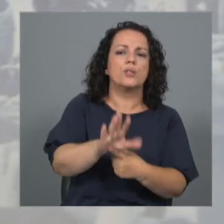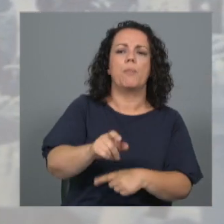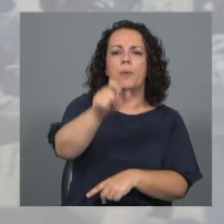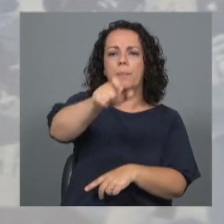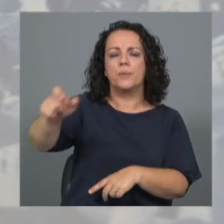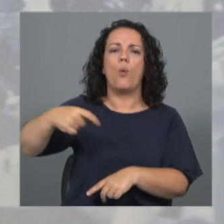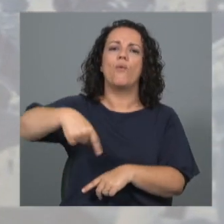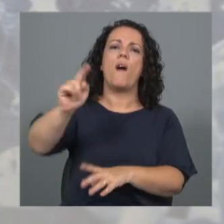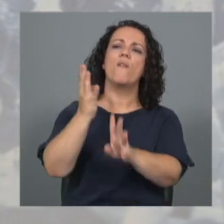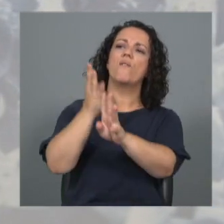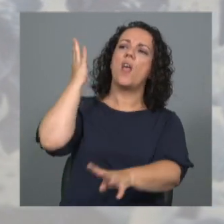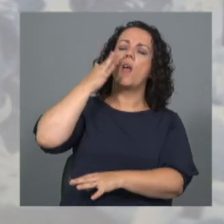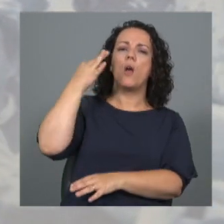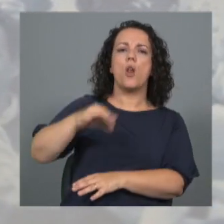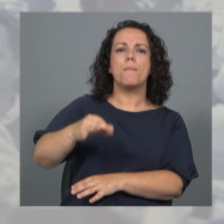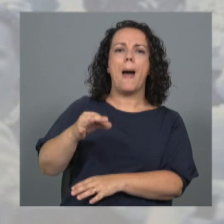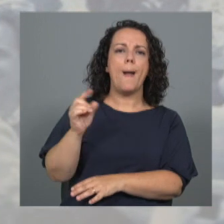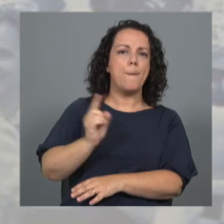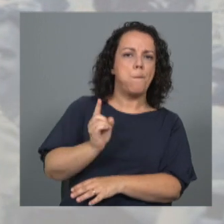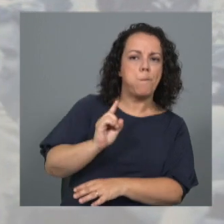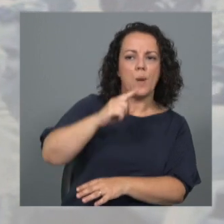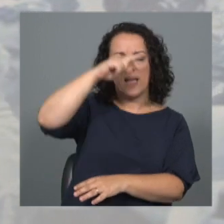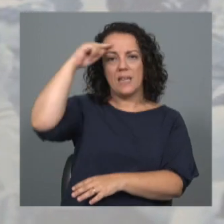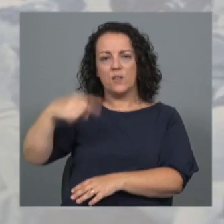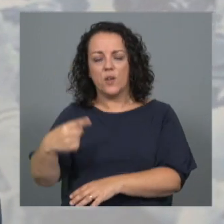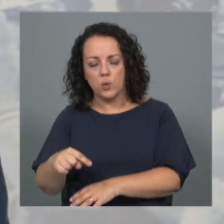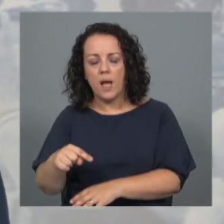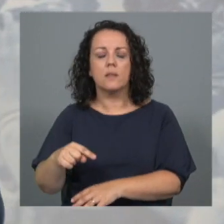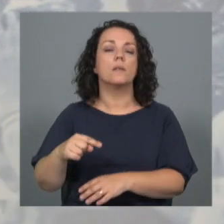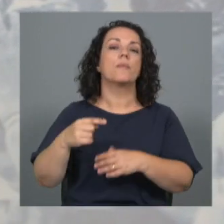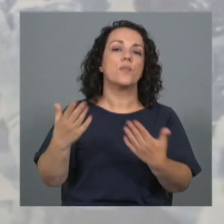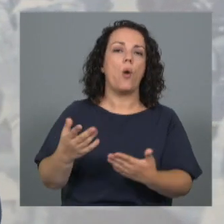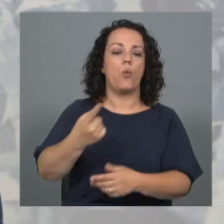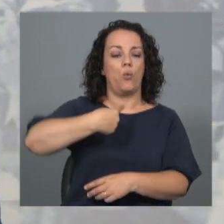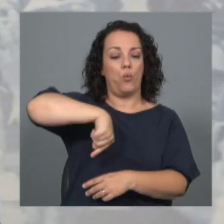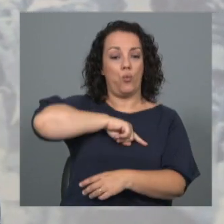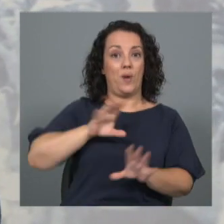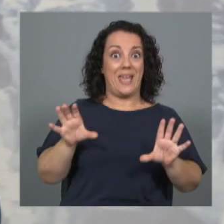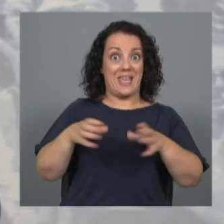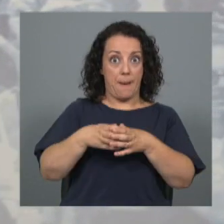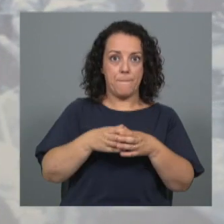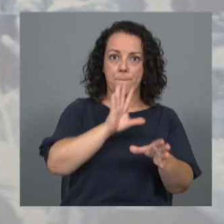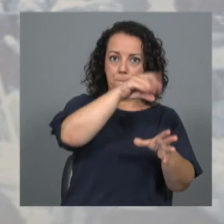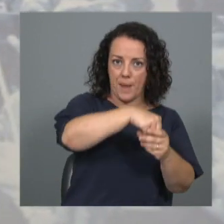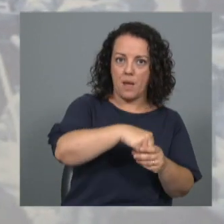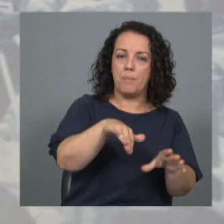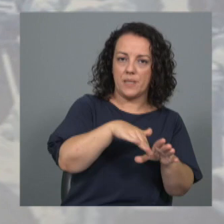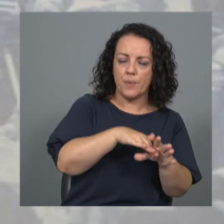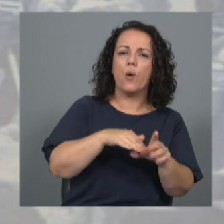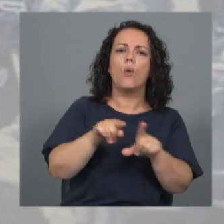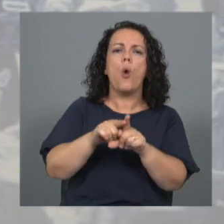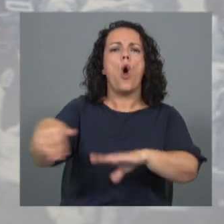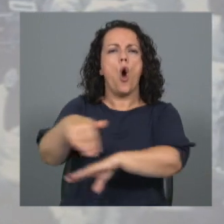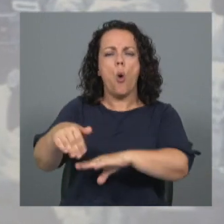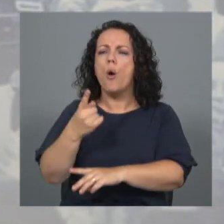numa fila normal, e isso foi, nós fizemos o levantamento local, as nossas equipas participaram, perguntaram pessoa a pessoa quem